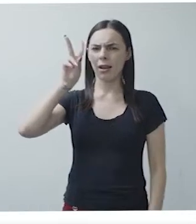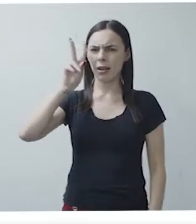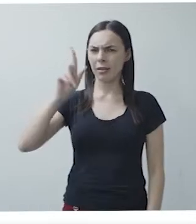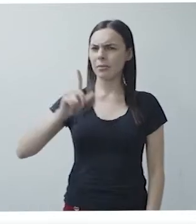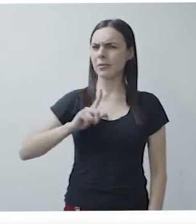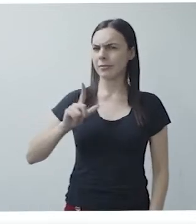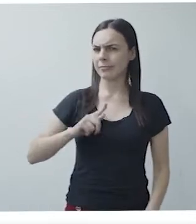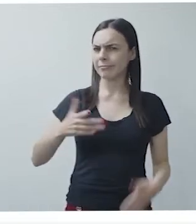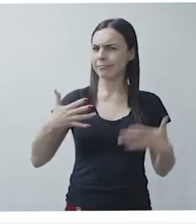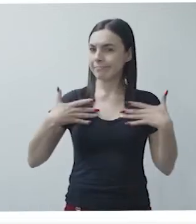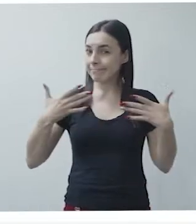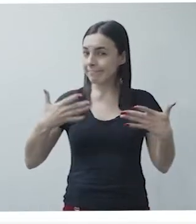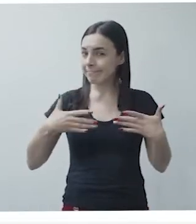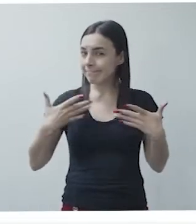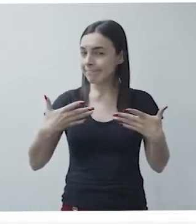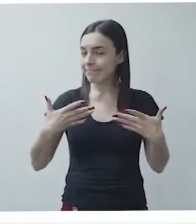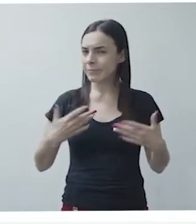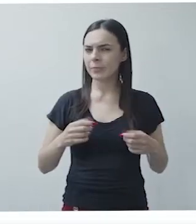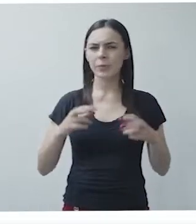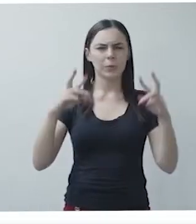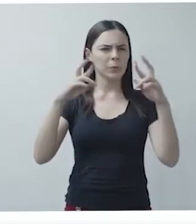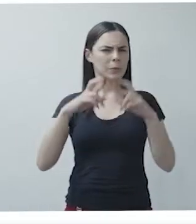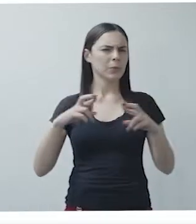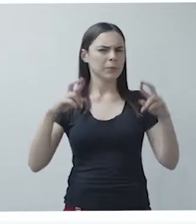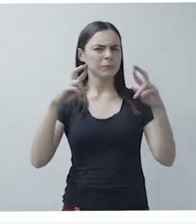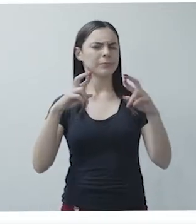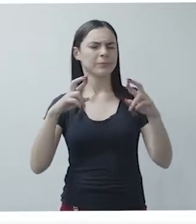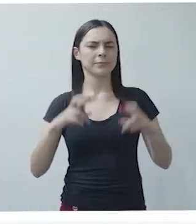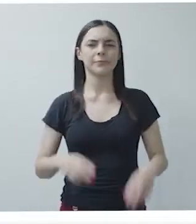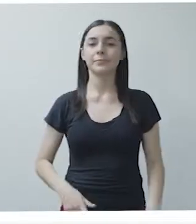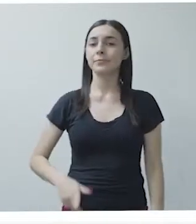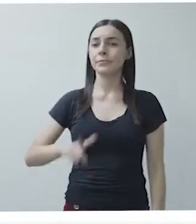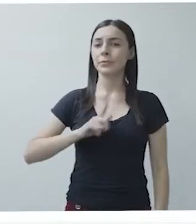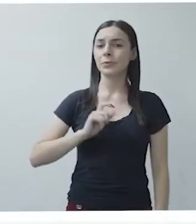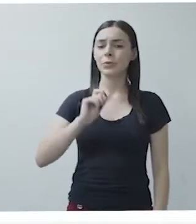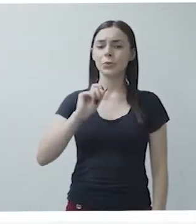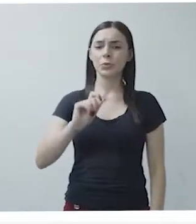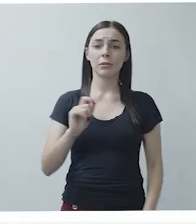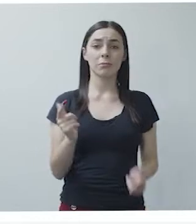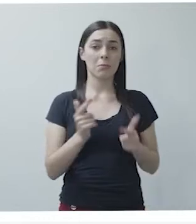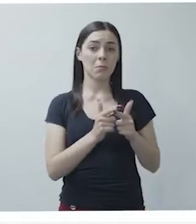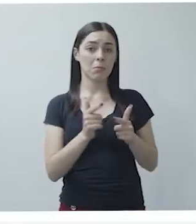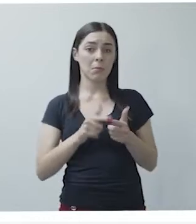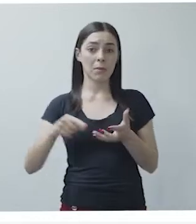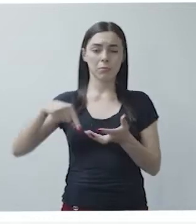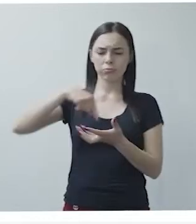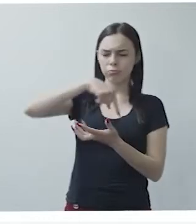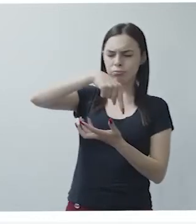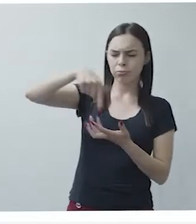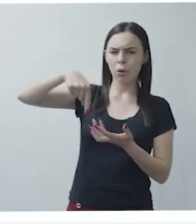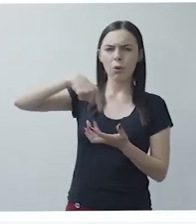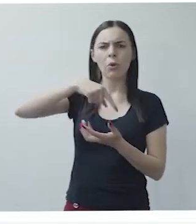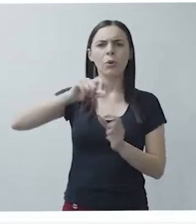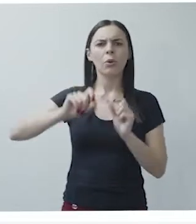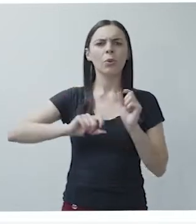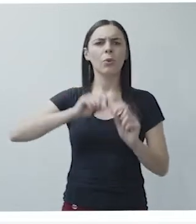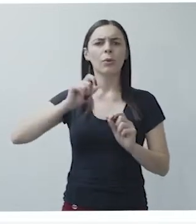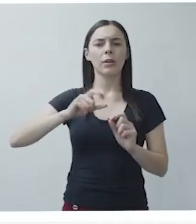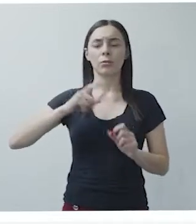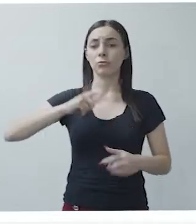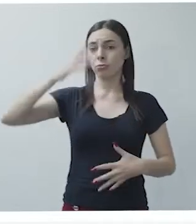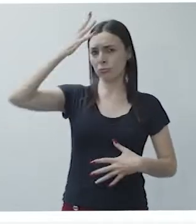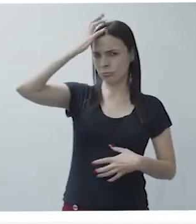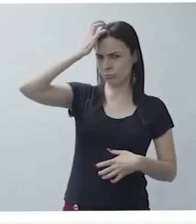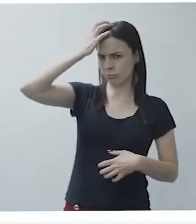nós tivemos? Então observem lá. Nós tínhamos a roda dos problemas em que os macacos estavam